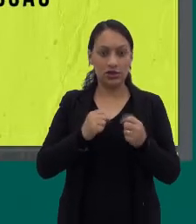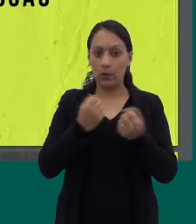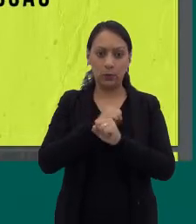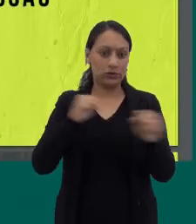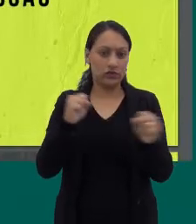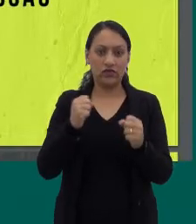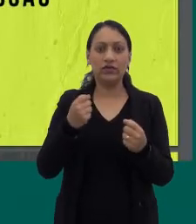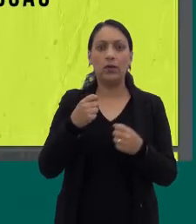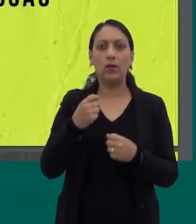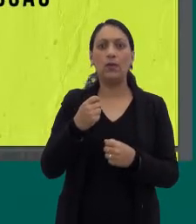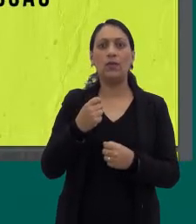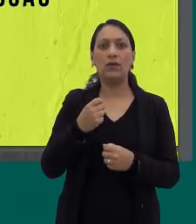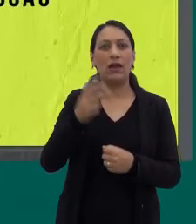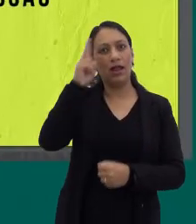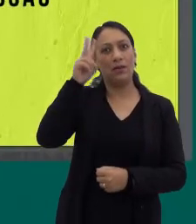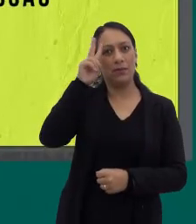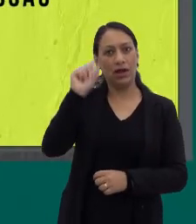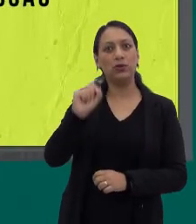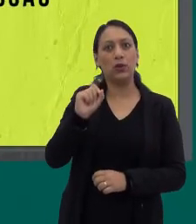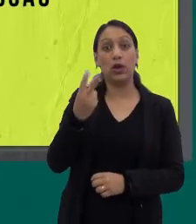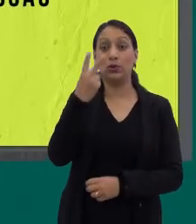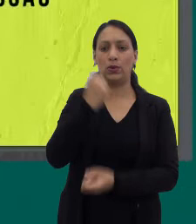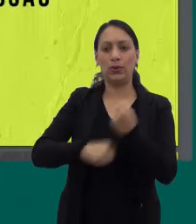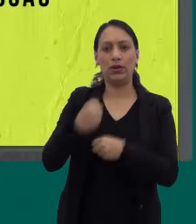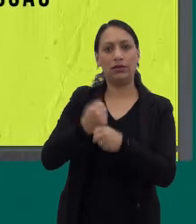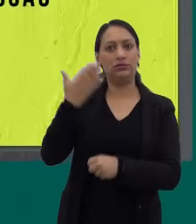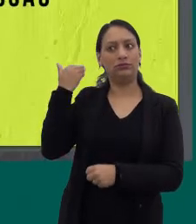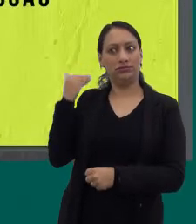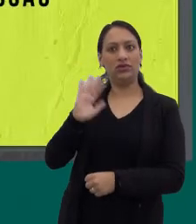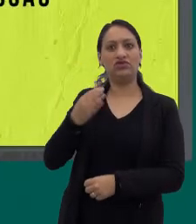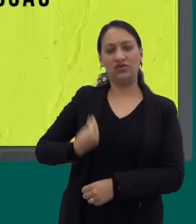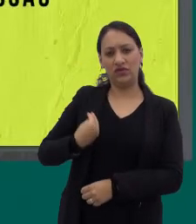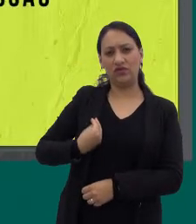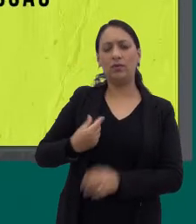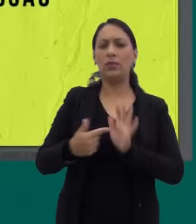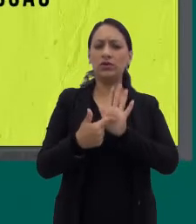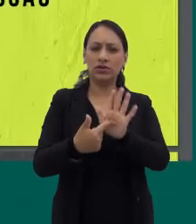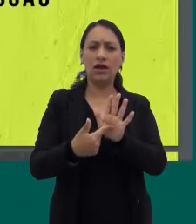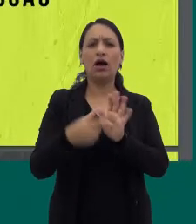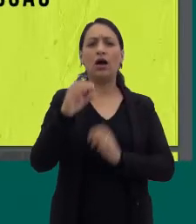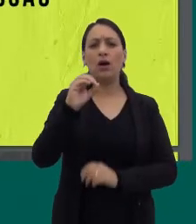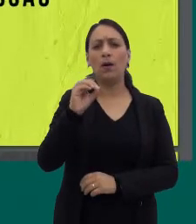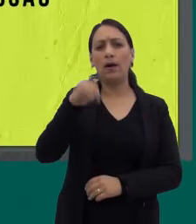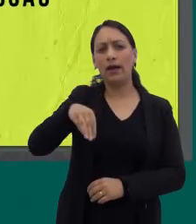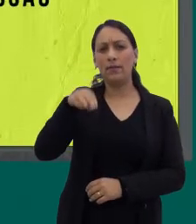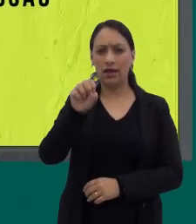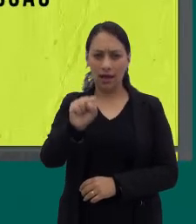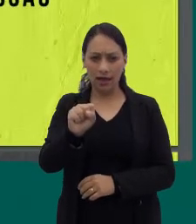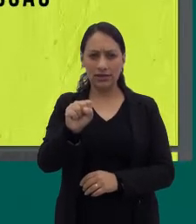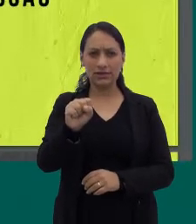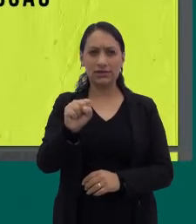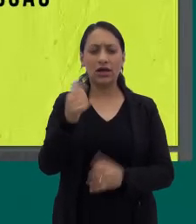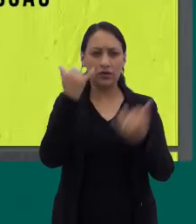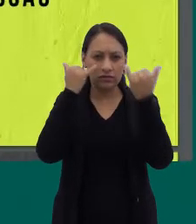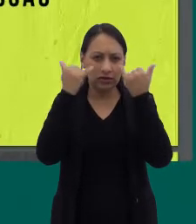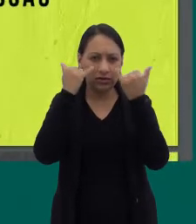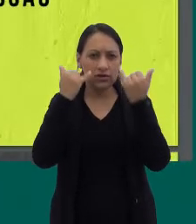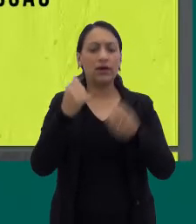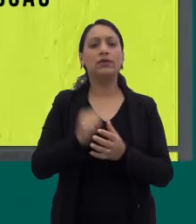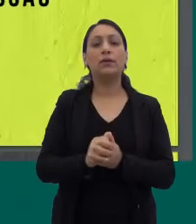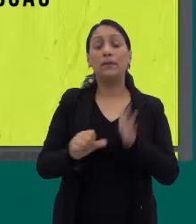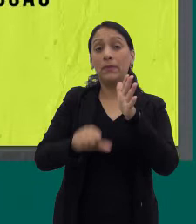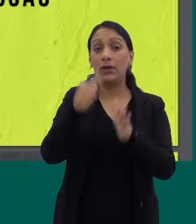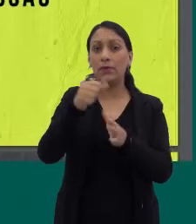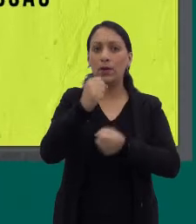né? Então, a gente traz aqui um dado da OMS, né, onde no primeiro ano da pandemia do Covid-19, que se